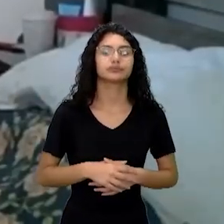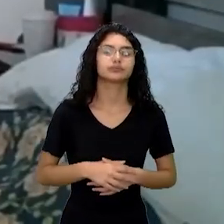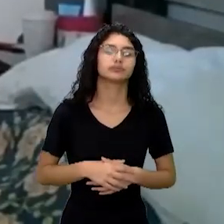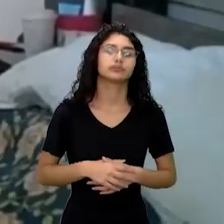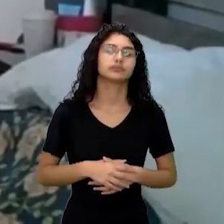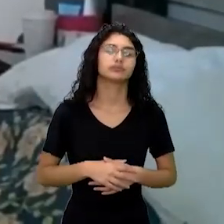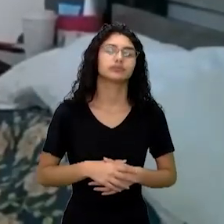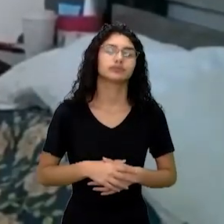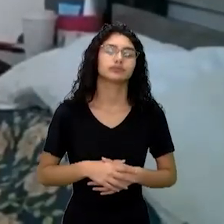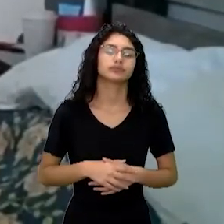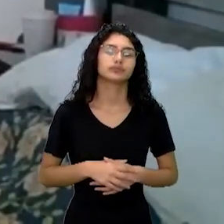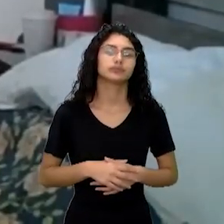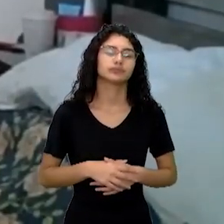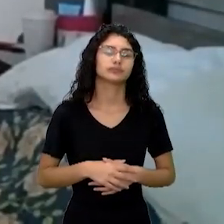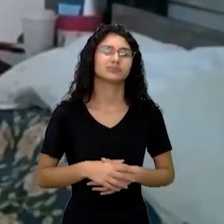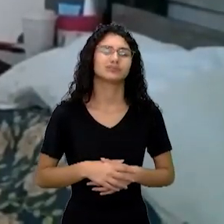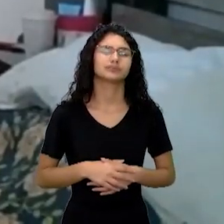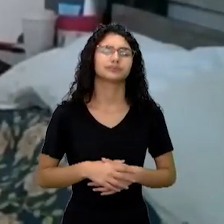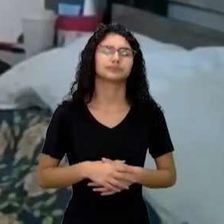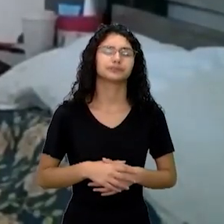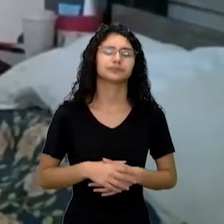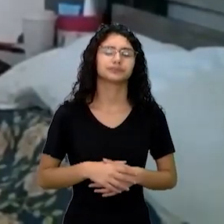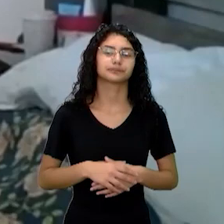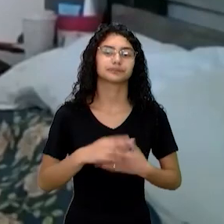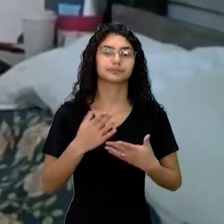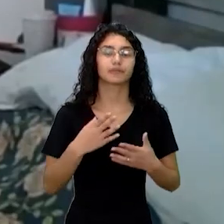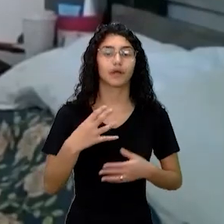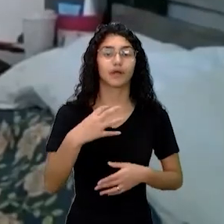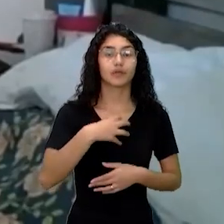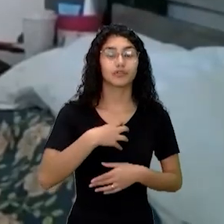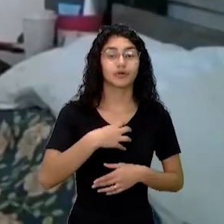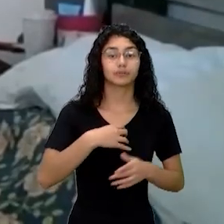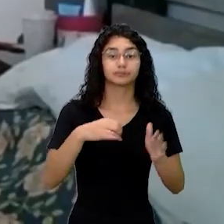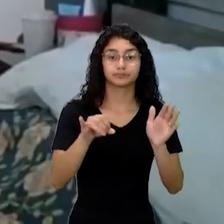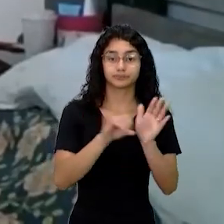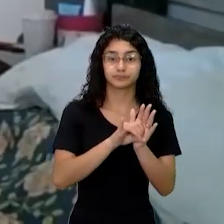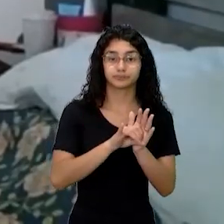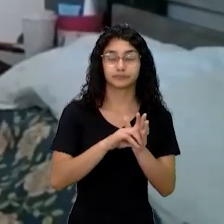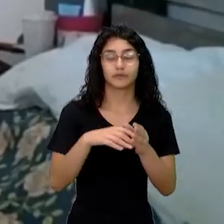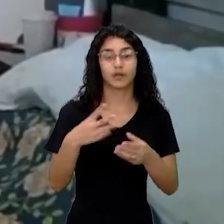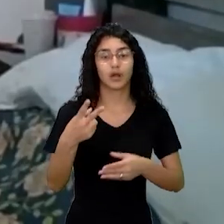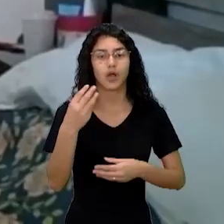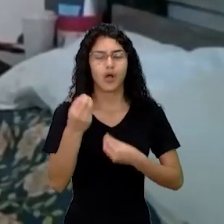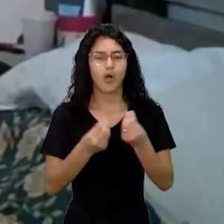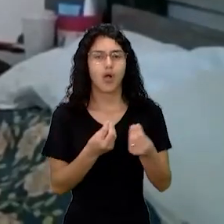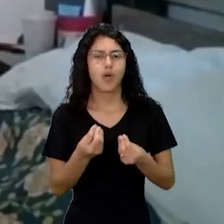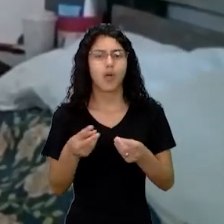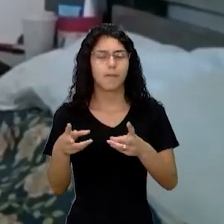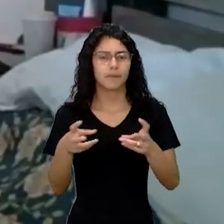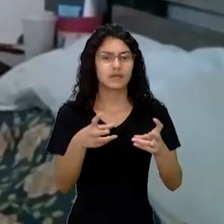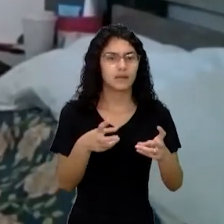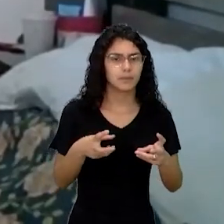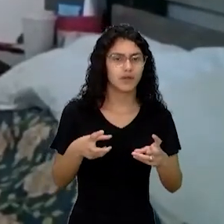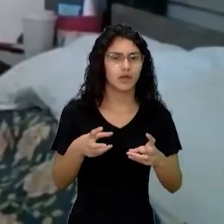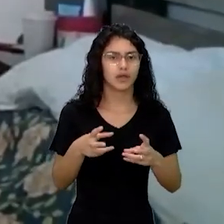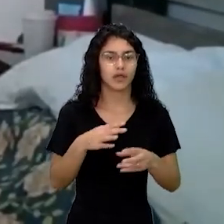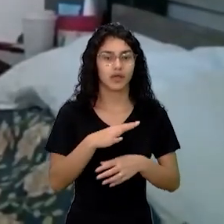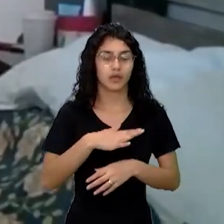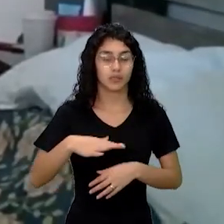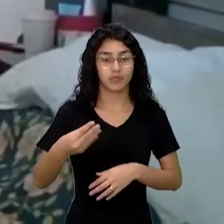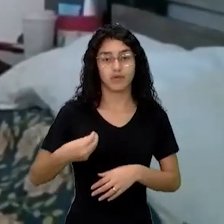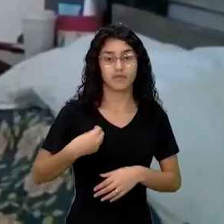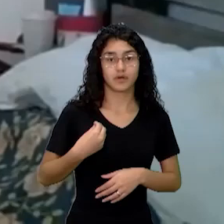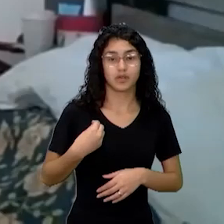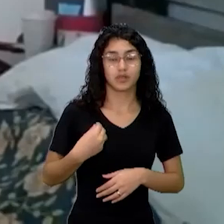até um momento, né, da identificação, para vocês terem uma ideia de como tudo aconteceu, né, dentro da minha vida, e